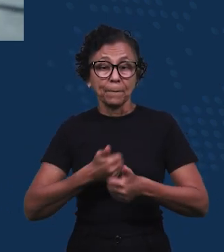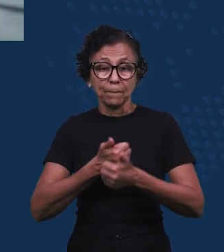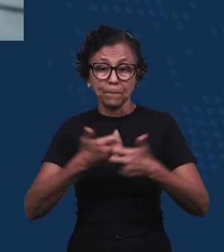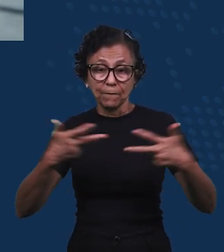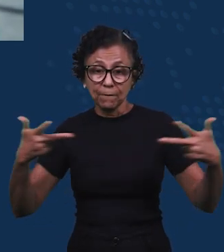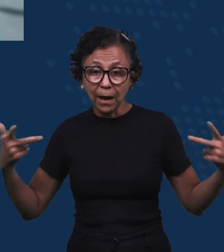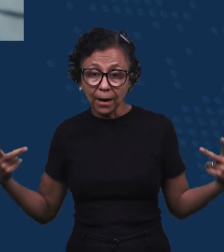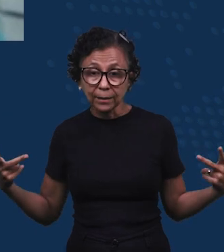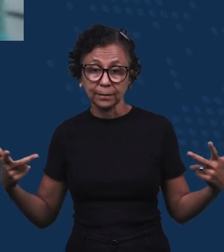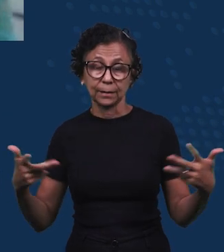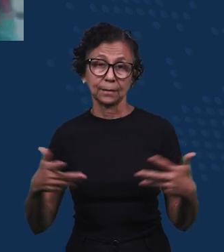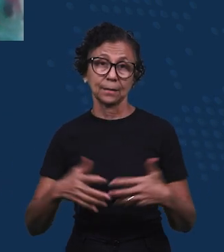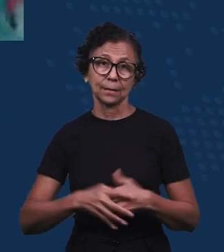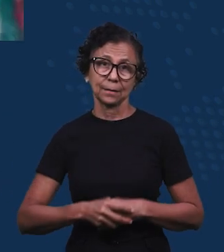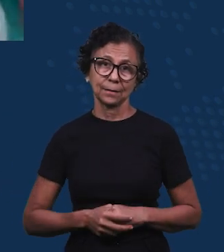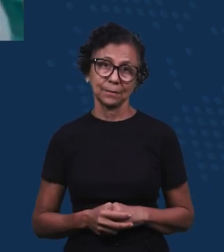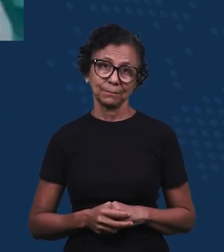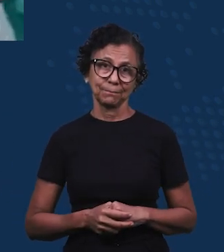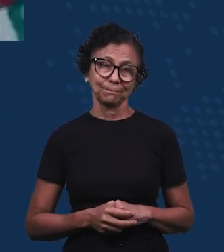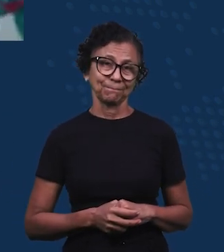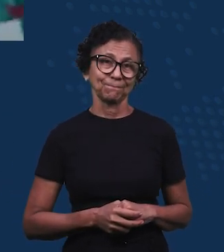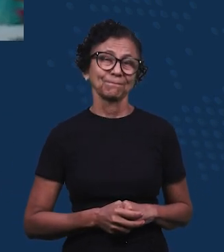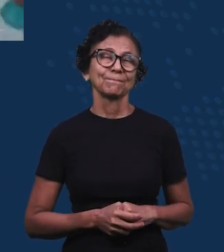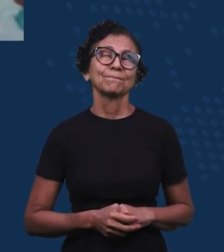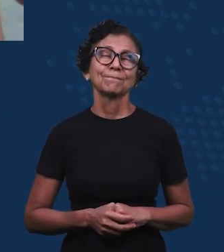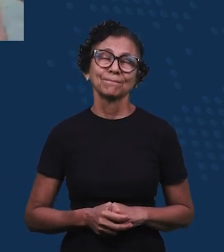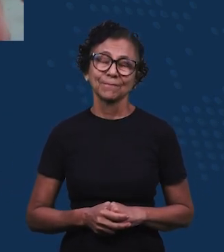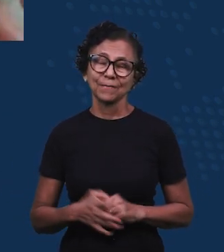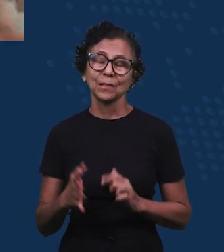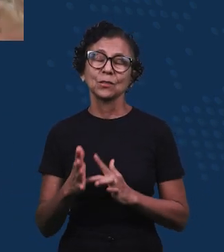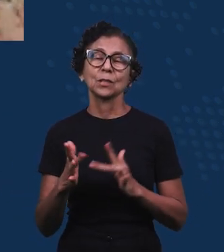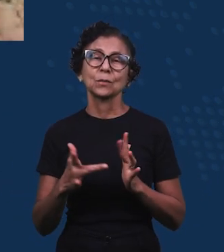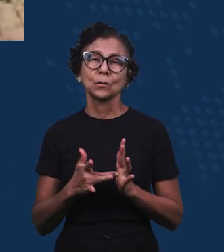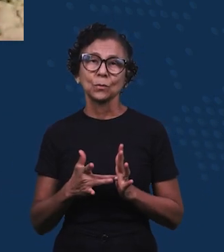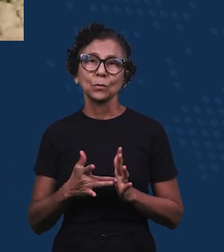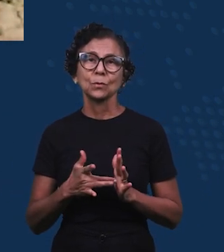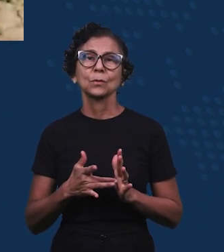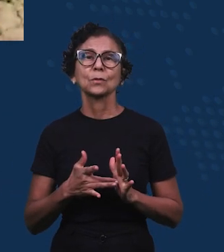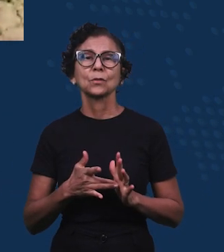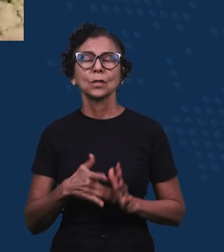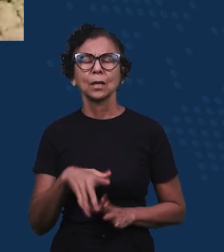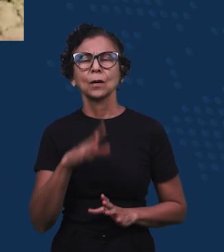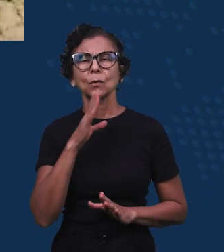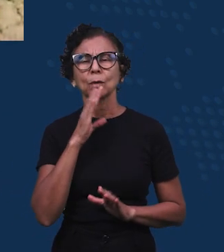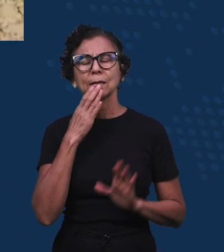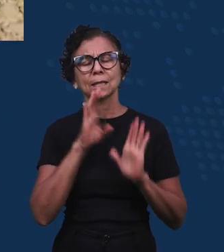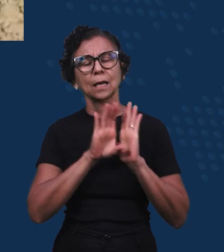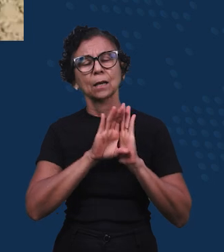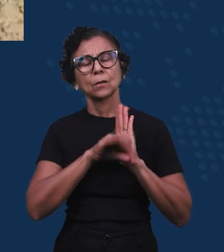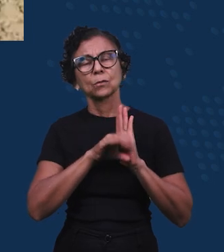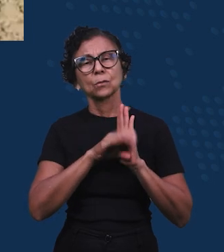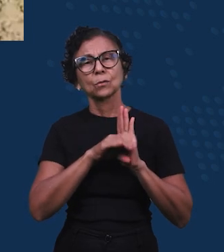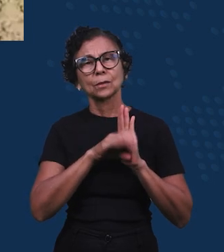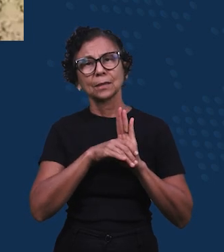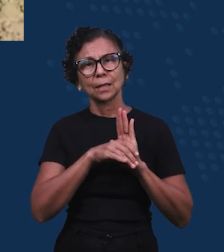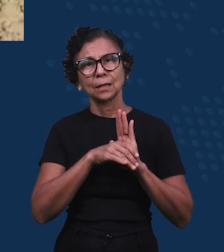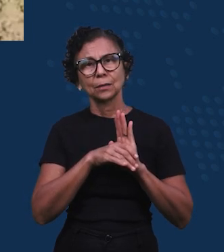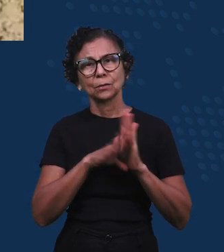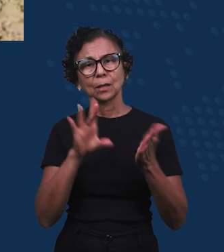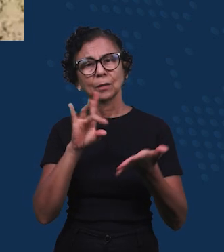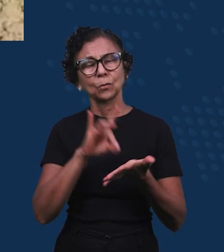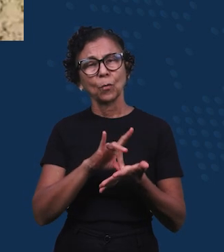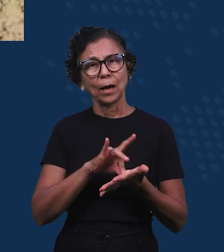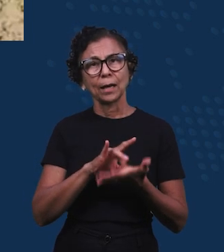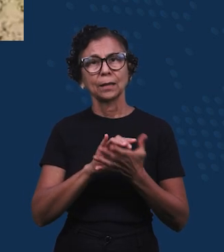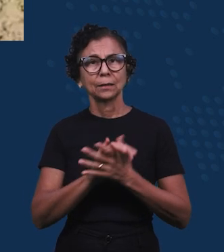plural, principalmente porque já conhecia os conceitos que hoje foram enunciados pela ciência,